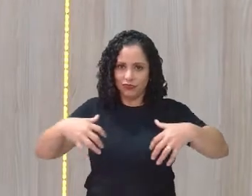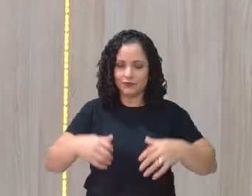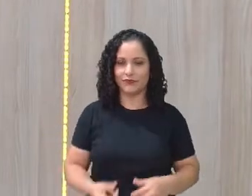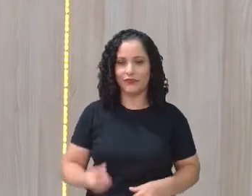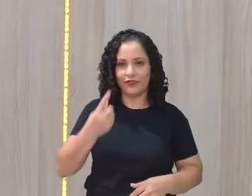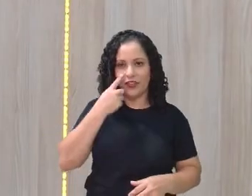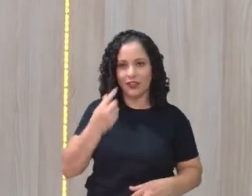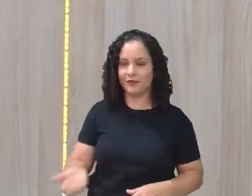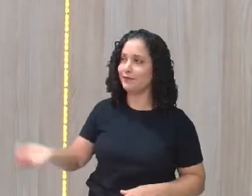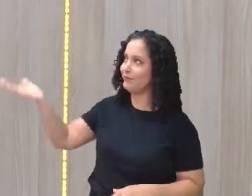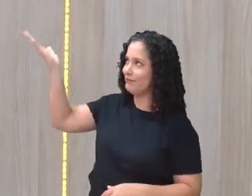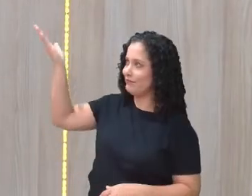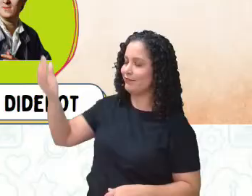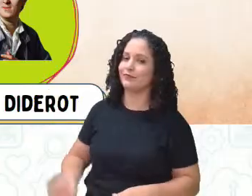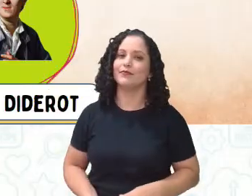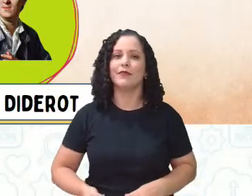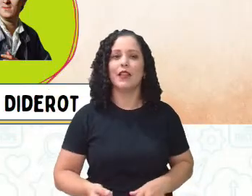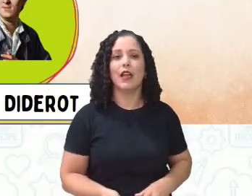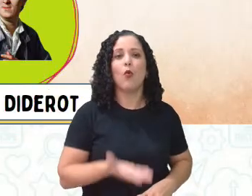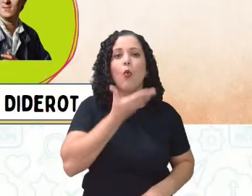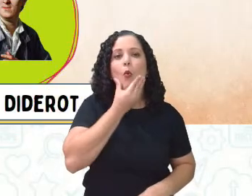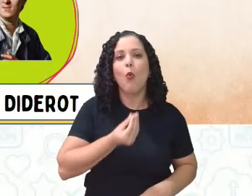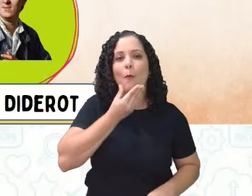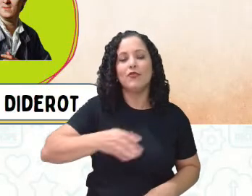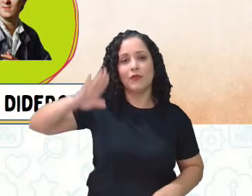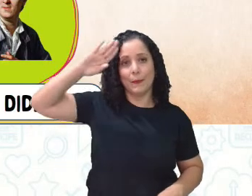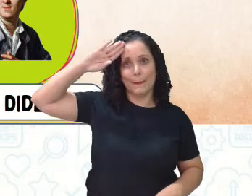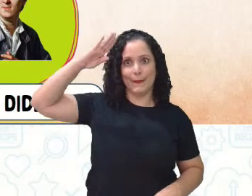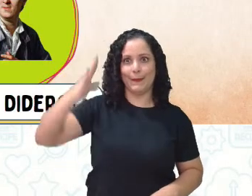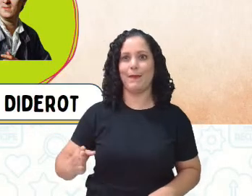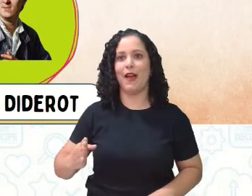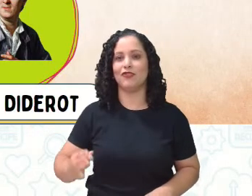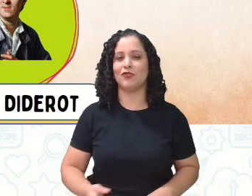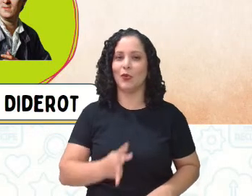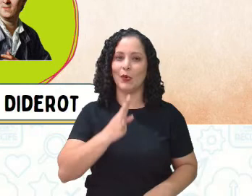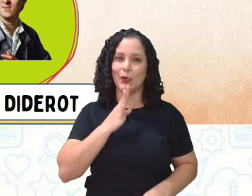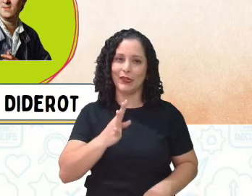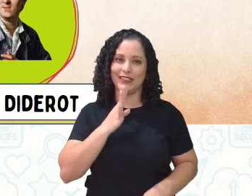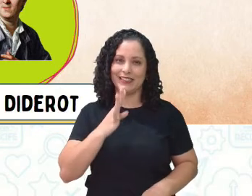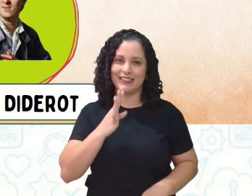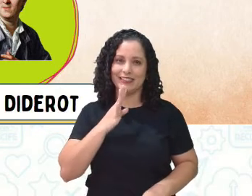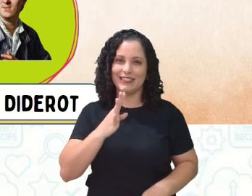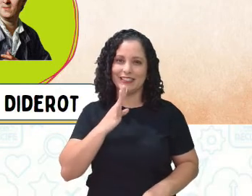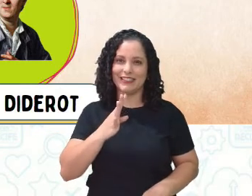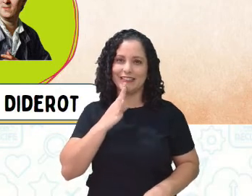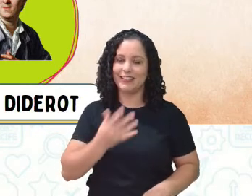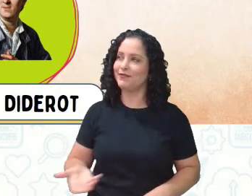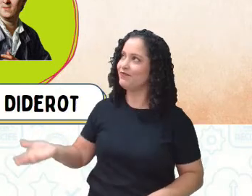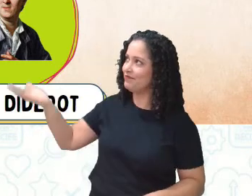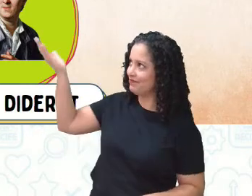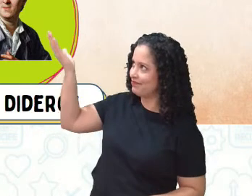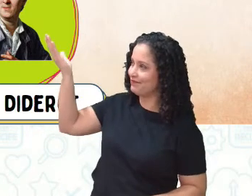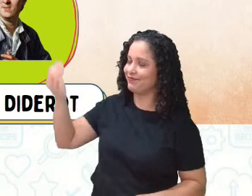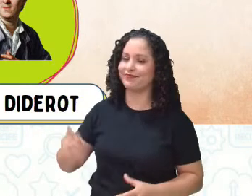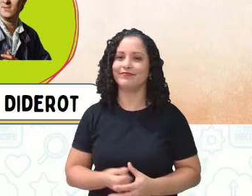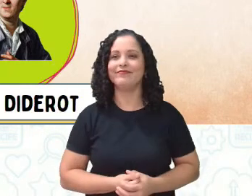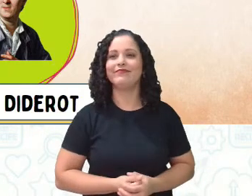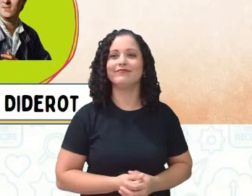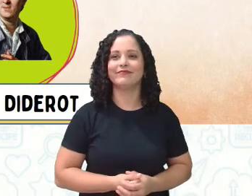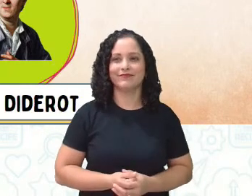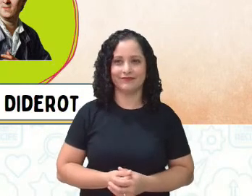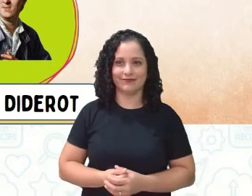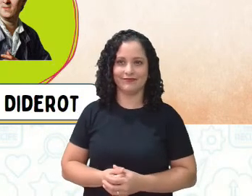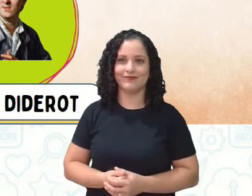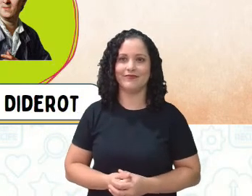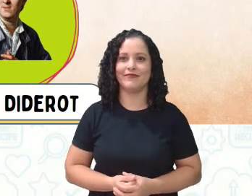aí, olha. Os principais pensadores iluministas. Vamos conhecer algumas dessas figuras aí. Só os garotões aí, ó. O